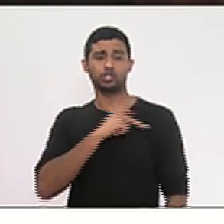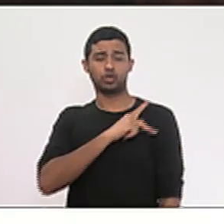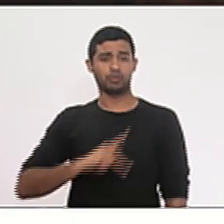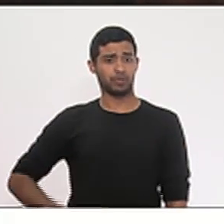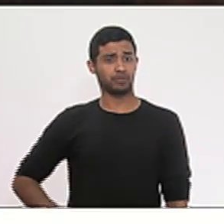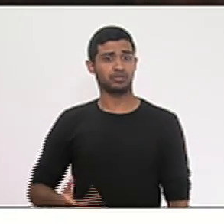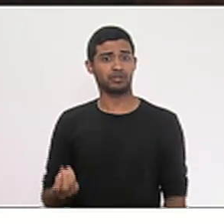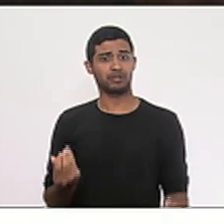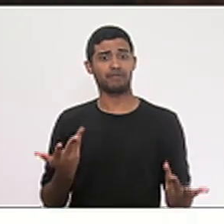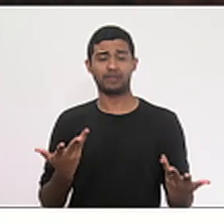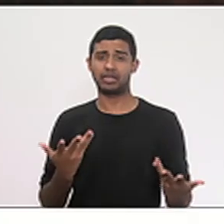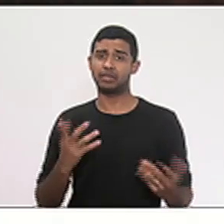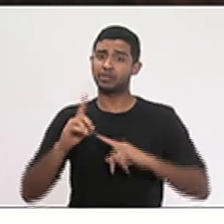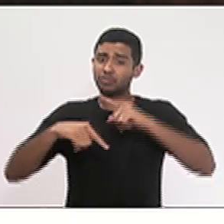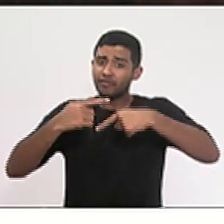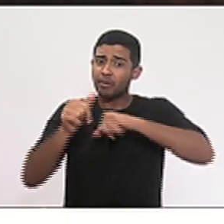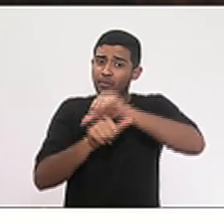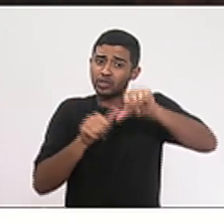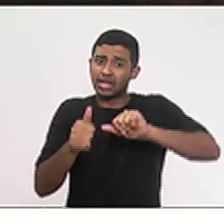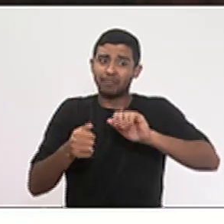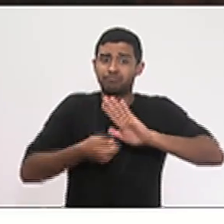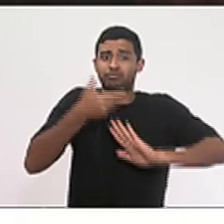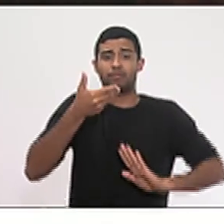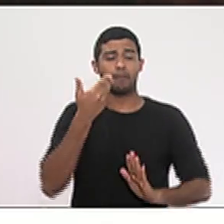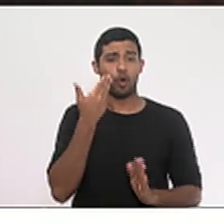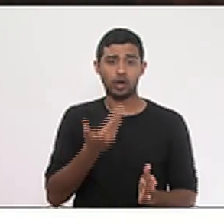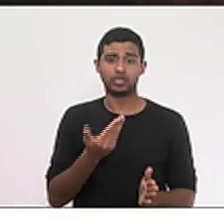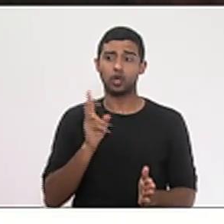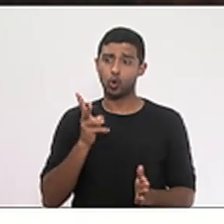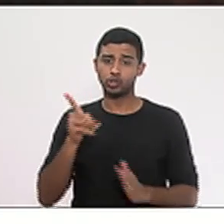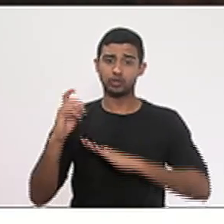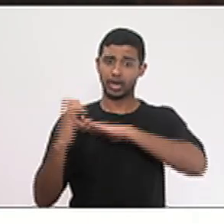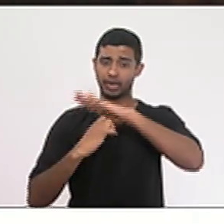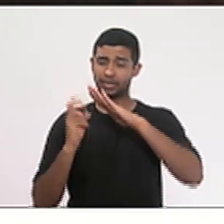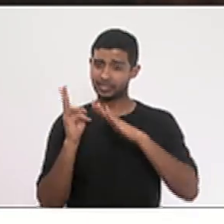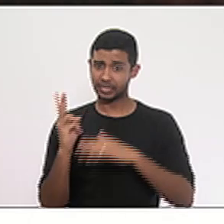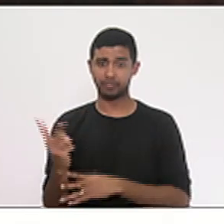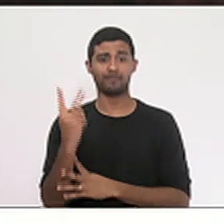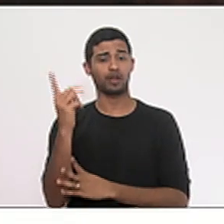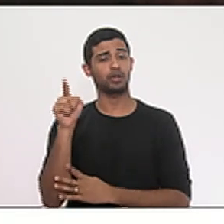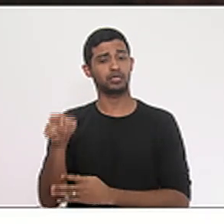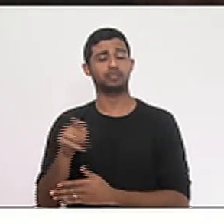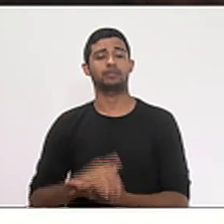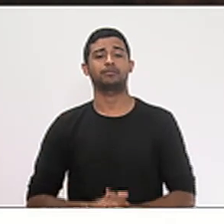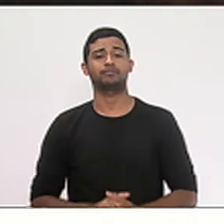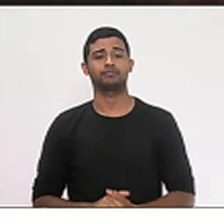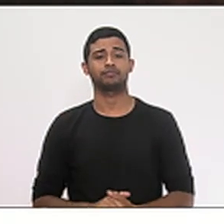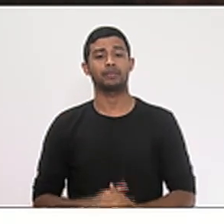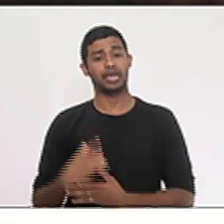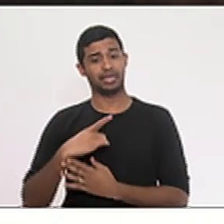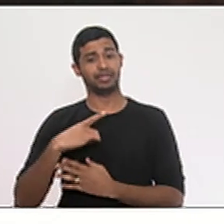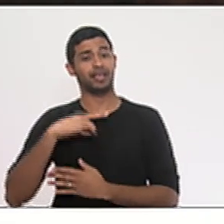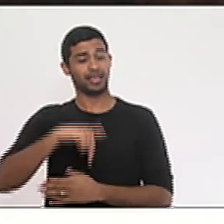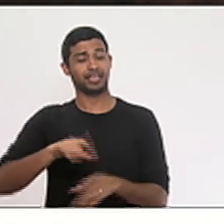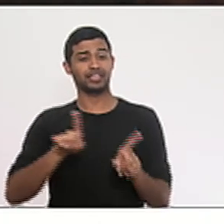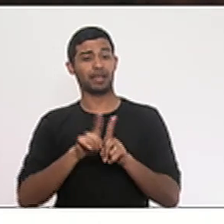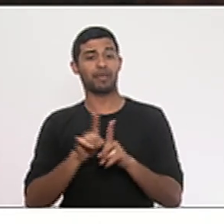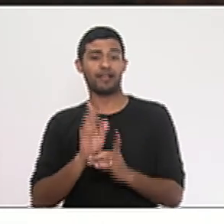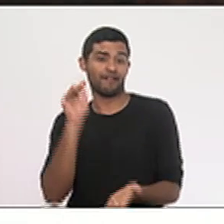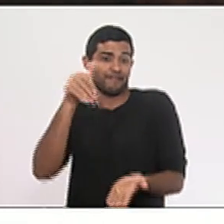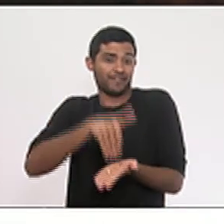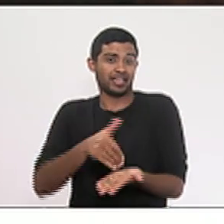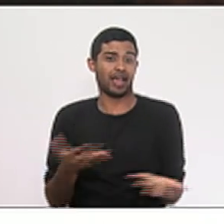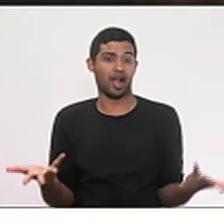mas daqui a pouco posso não estar, quem continua é a empresa, então a gente tem que cada vez mais valorizar a empresa. E temos aqui, para encerrar,